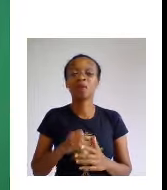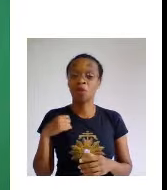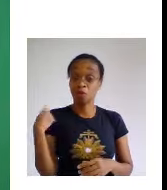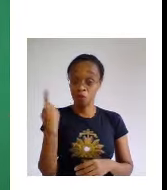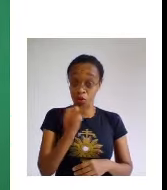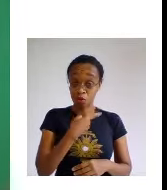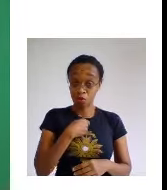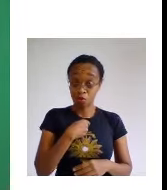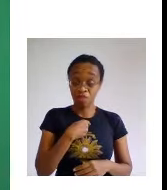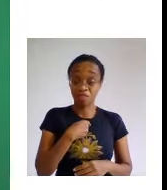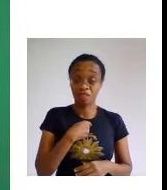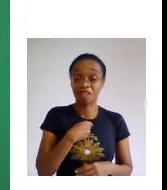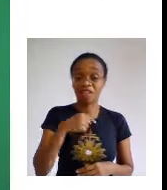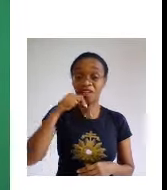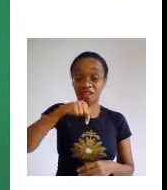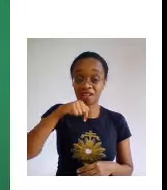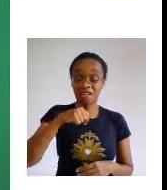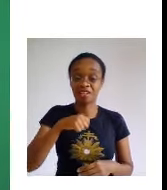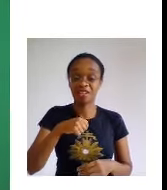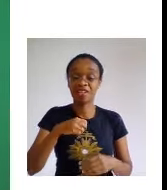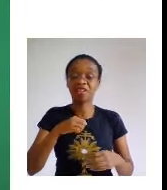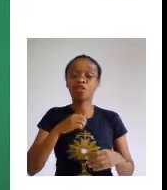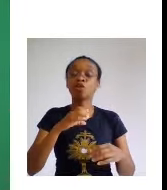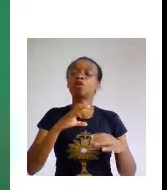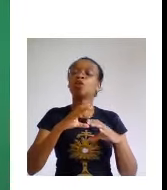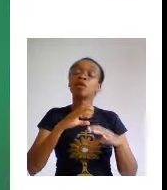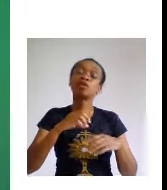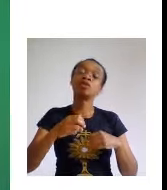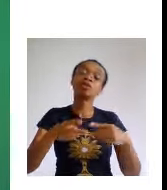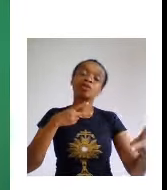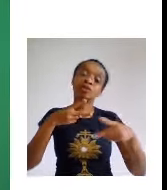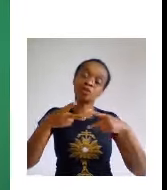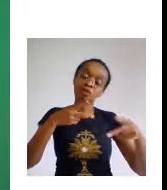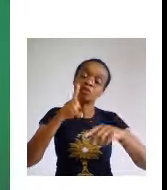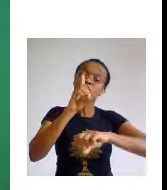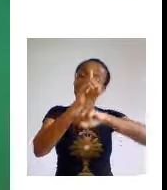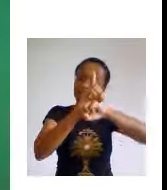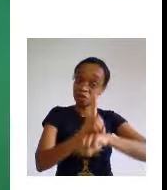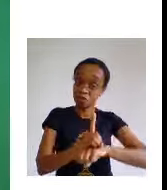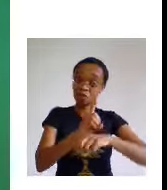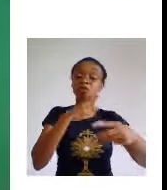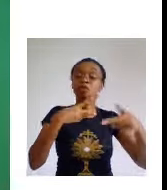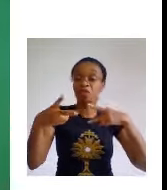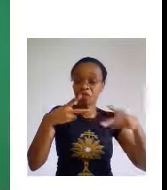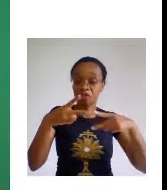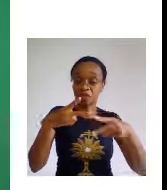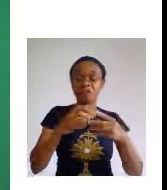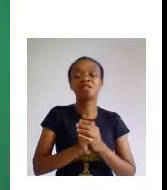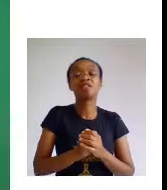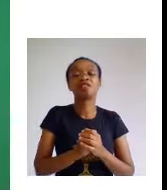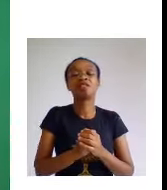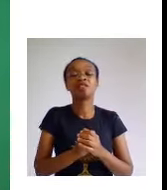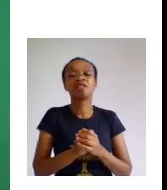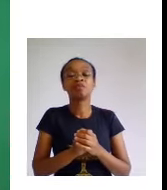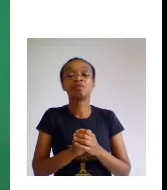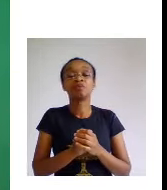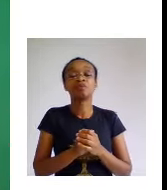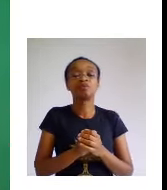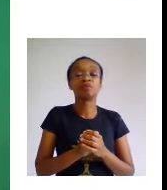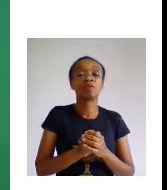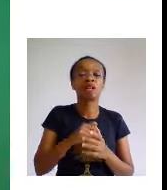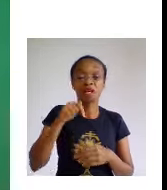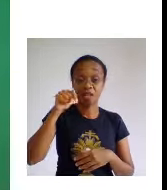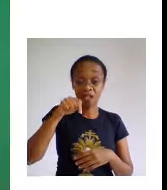nós estamos ao vivo no canal da Diocese de São José dos Campos. Tá? Esse ambiente é um